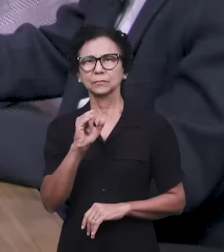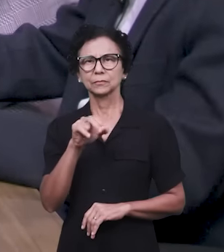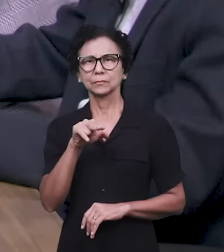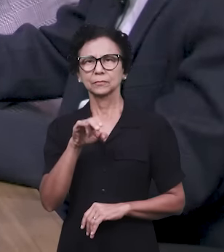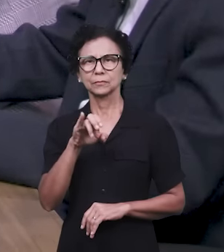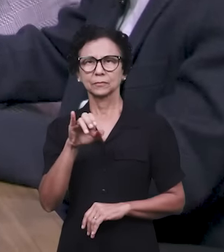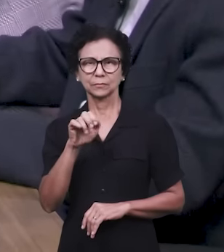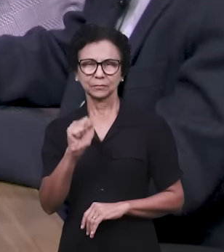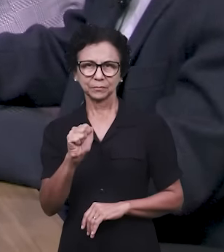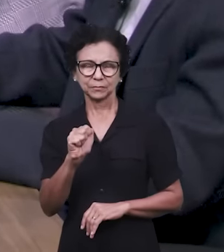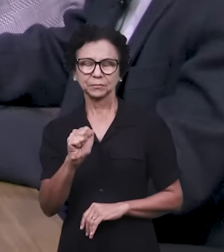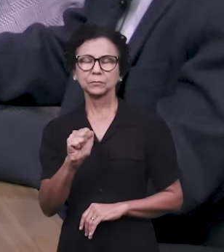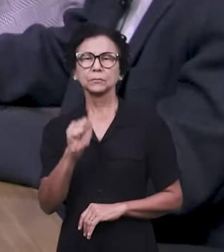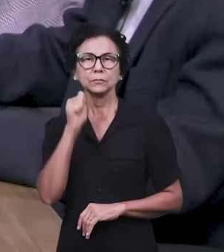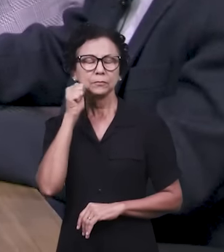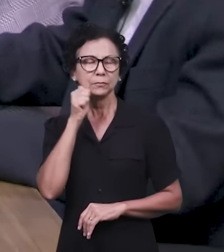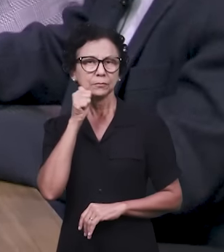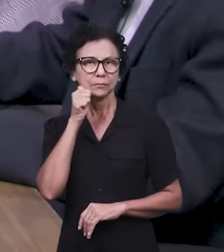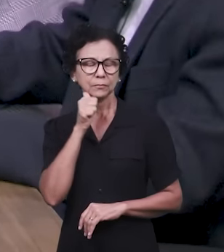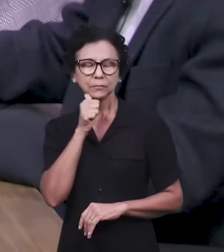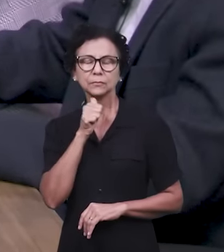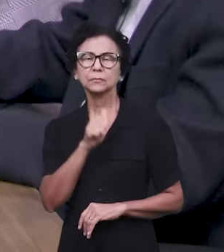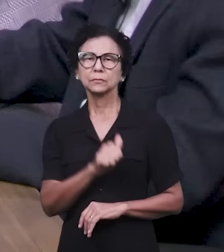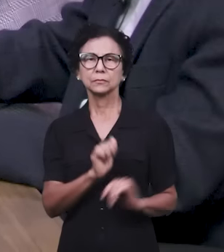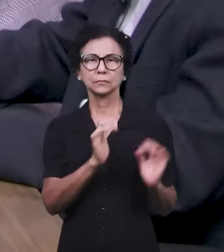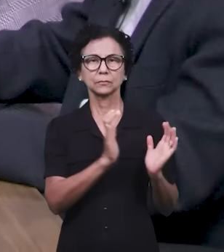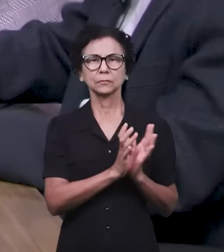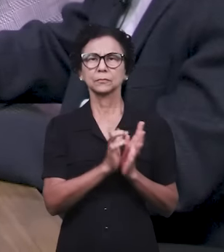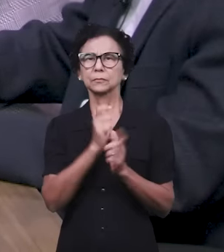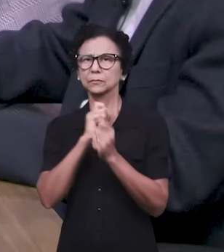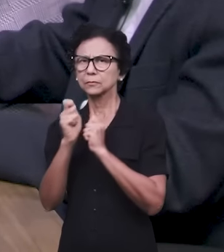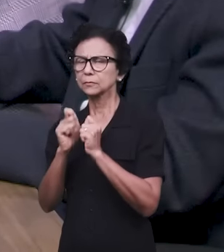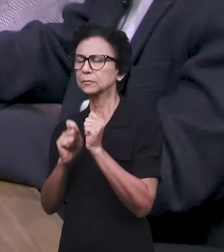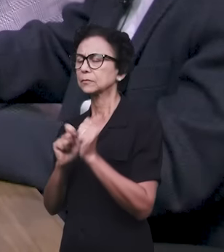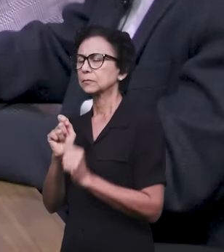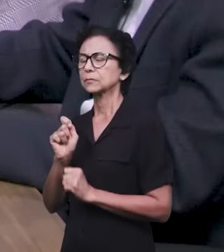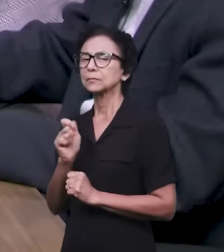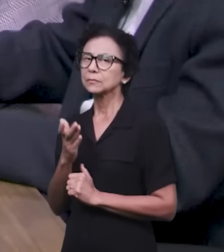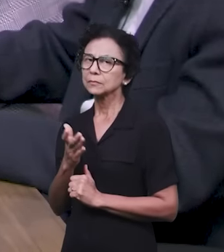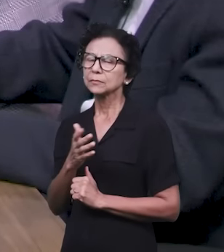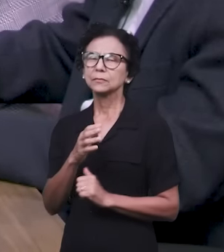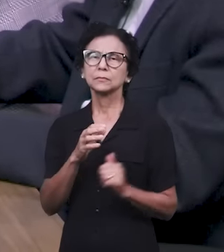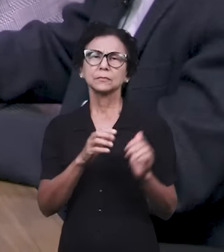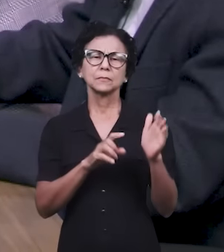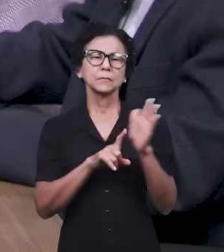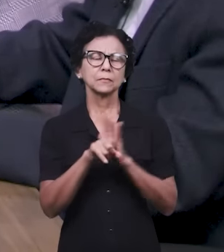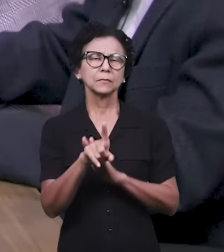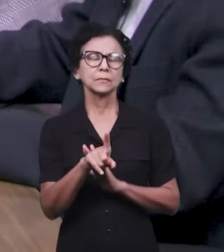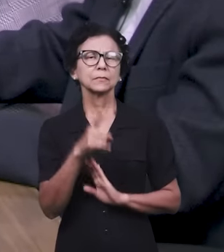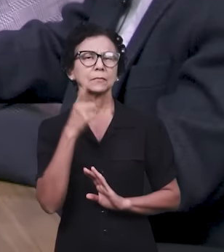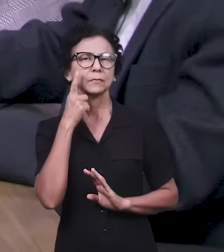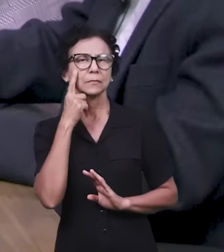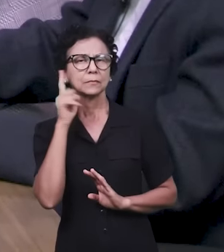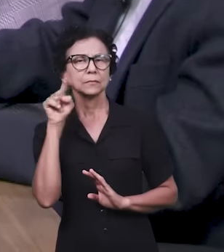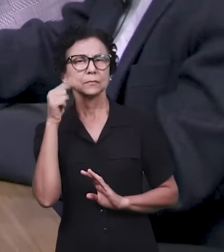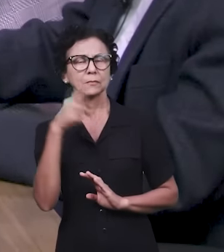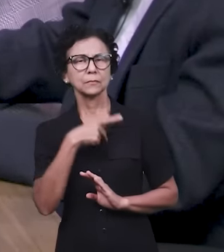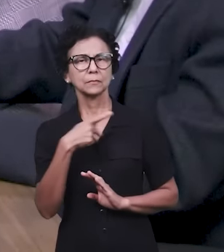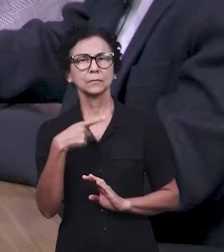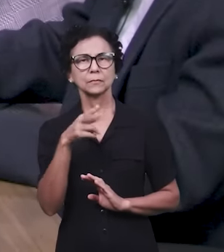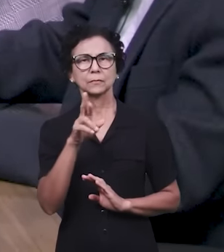Dona Jacineia Santana, ela foi abordada por nossa equipe de jornalismo e fez uma pergunta, nós vamos assistir, depois os pastores aqui